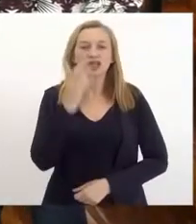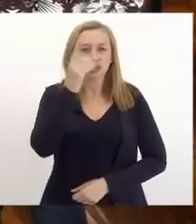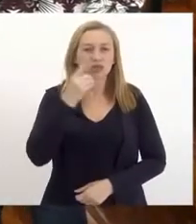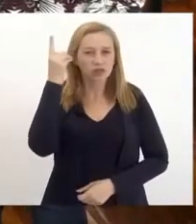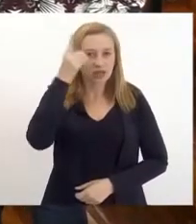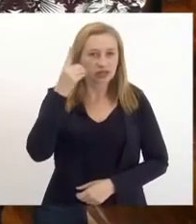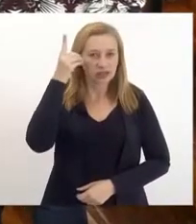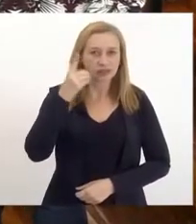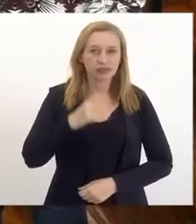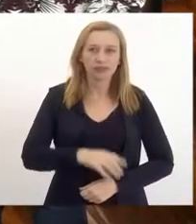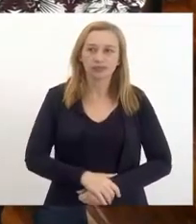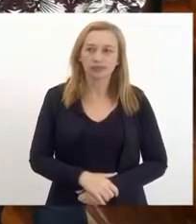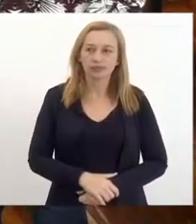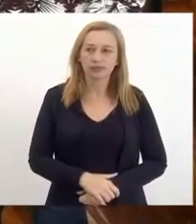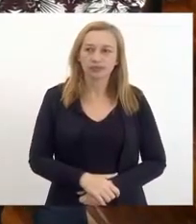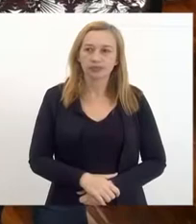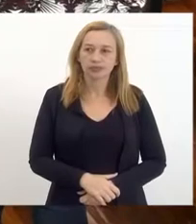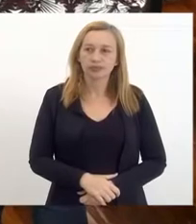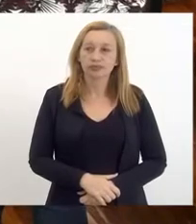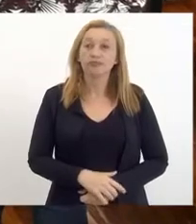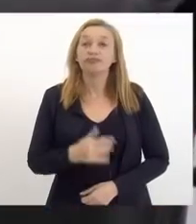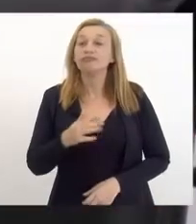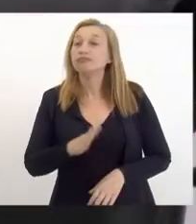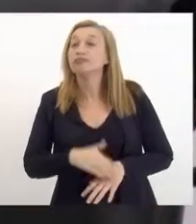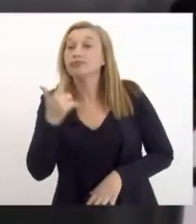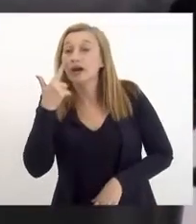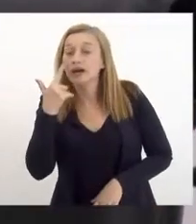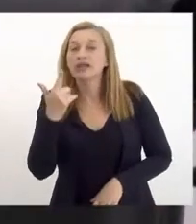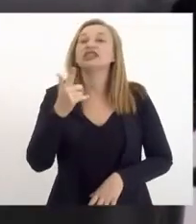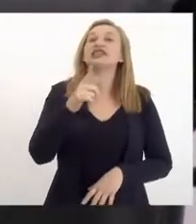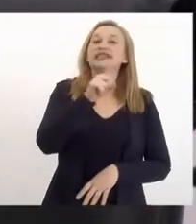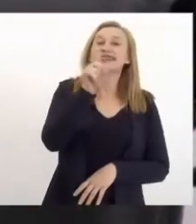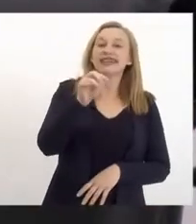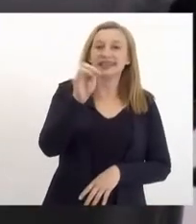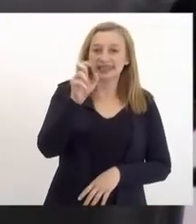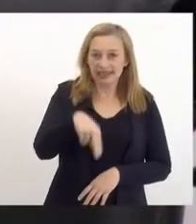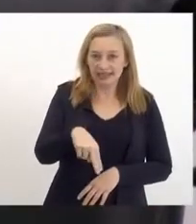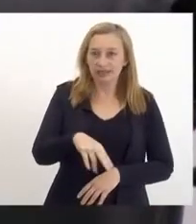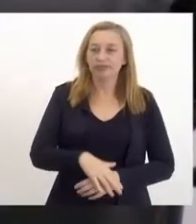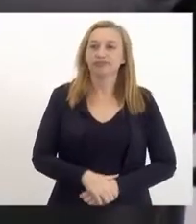Deputada, quem está aqui mais? Deputada Zeidan.